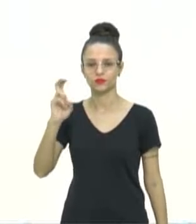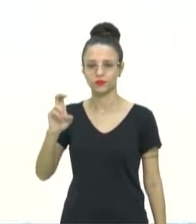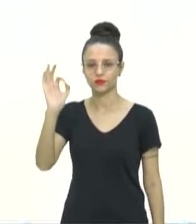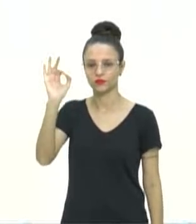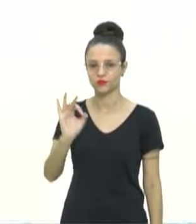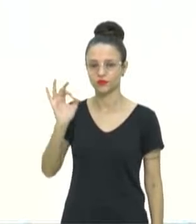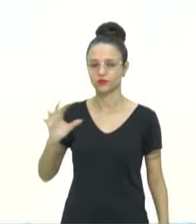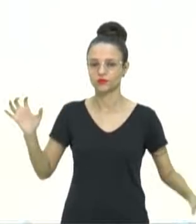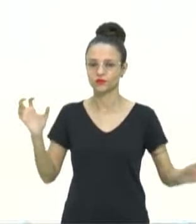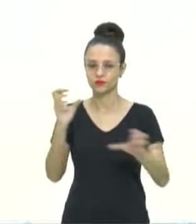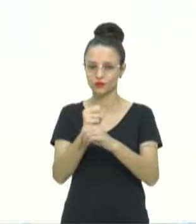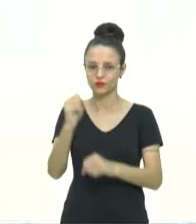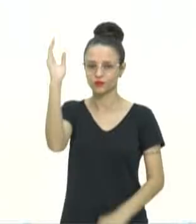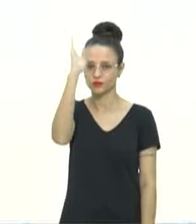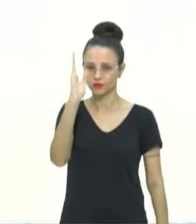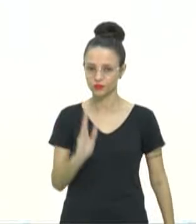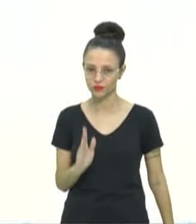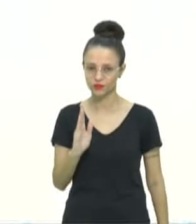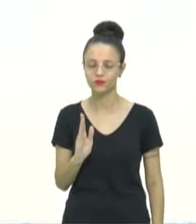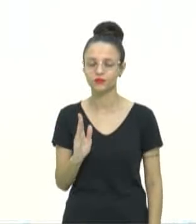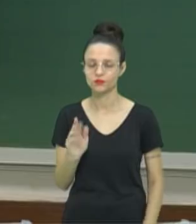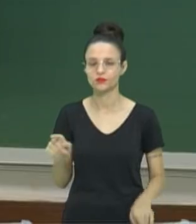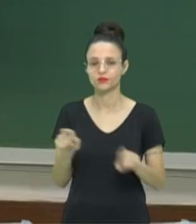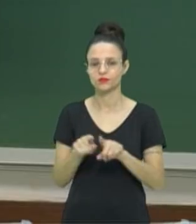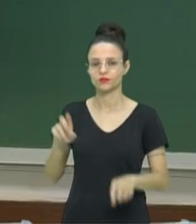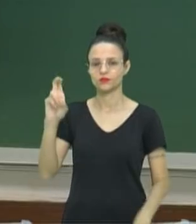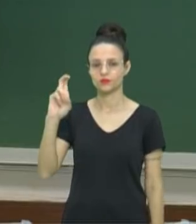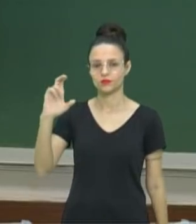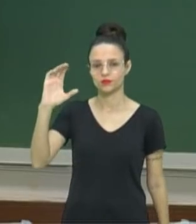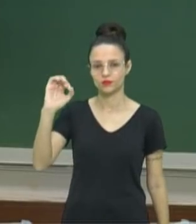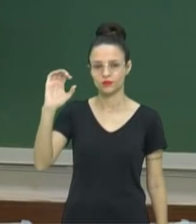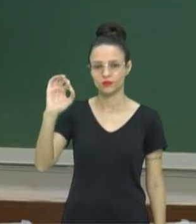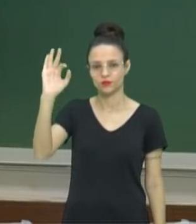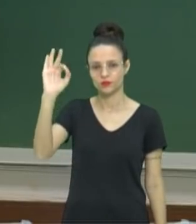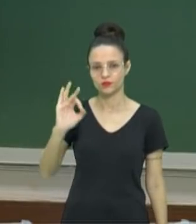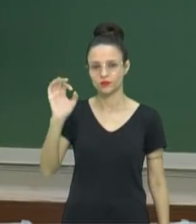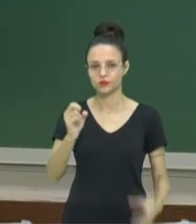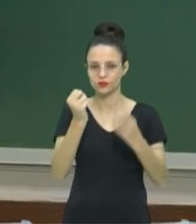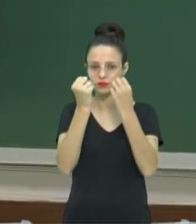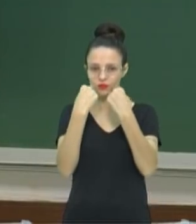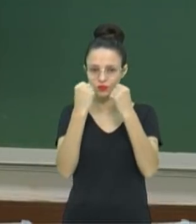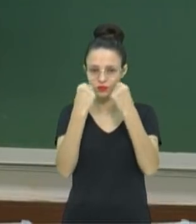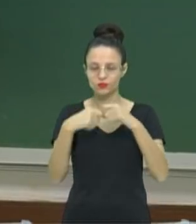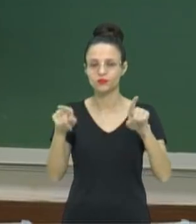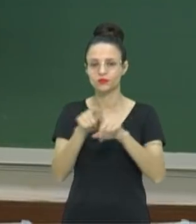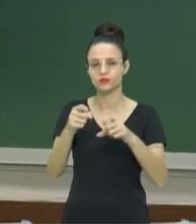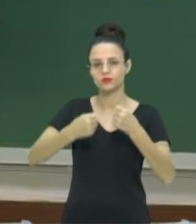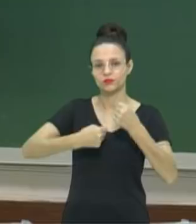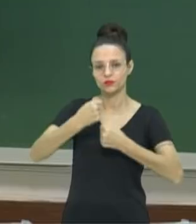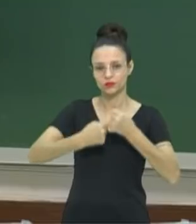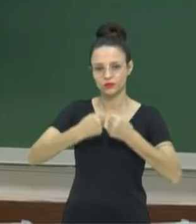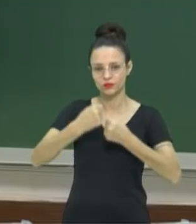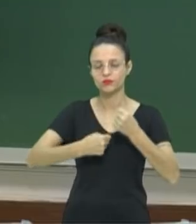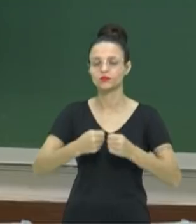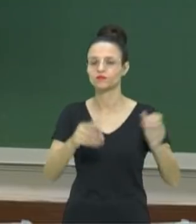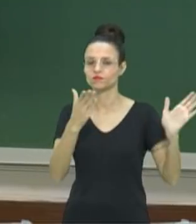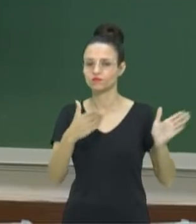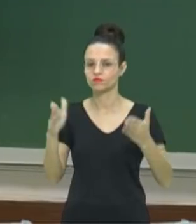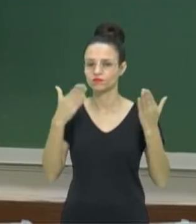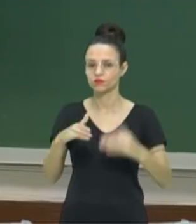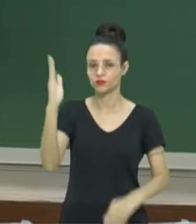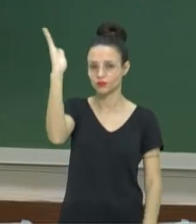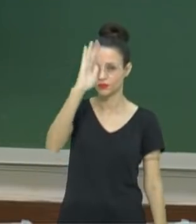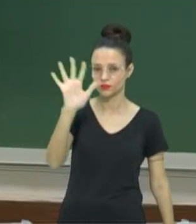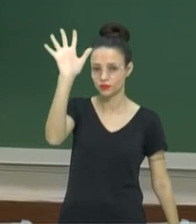65% do total do Brasil, né? E 50% do milho e do arroz, que também da produção